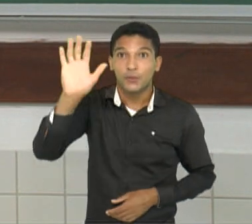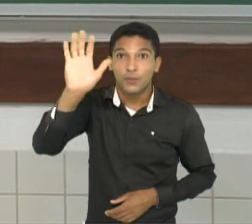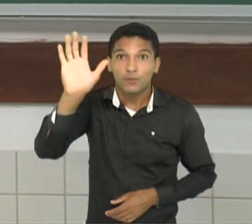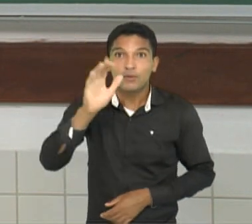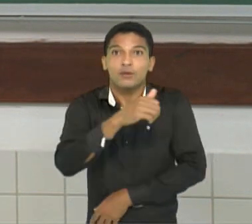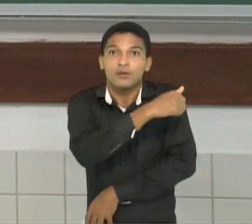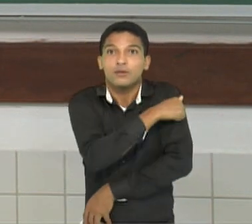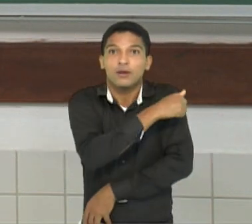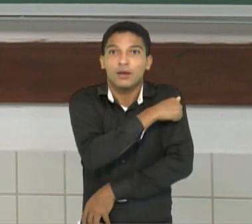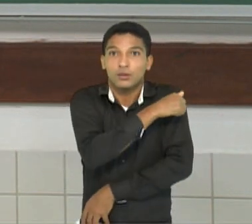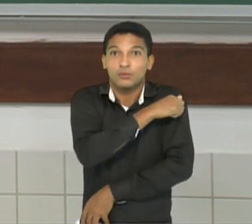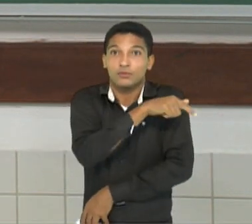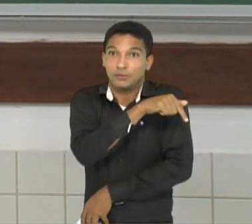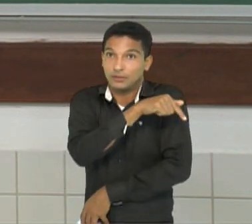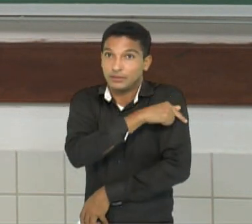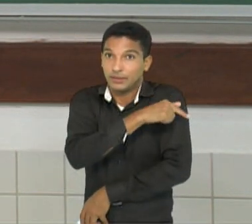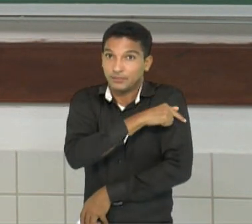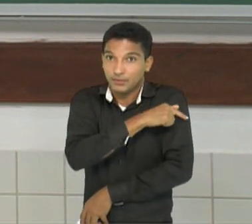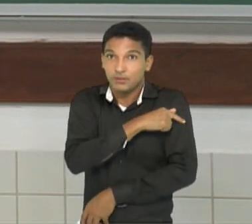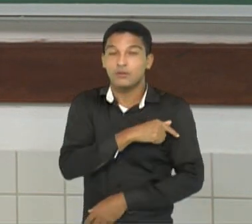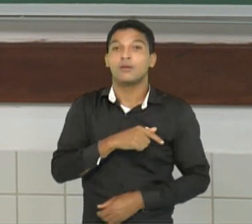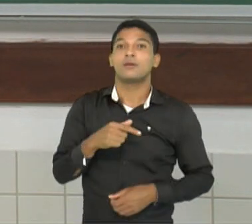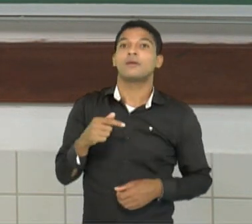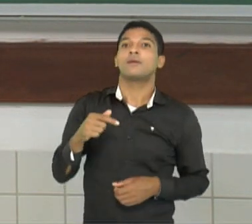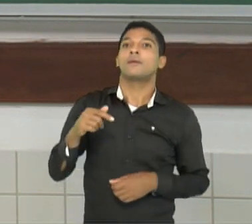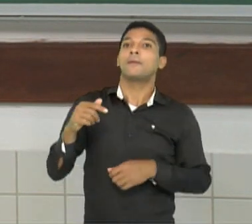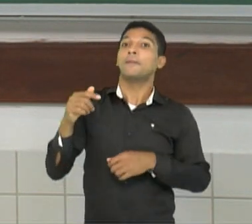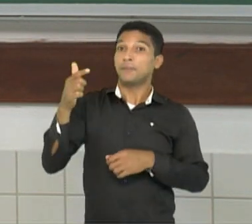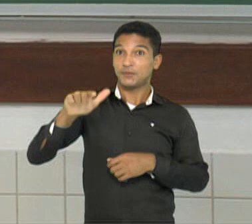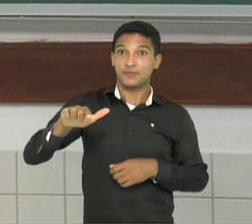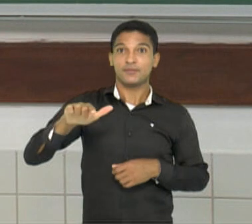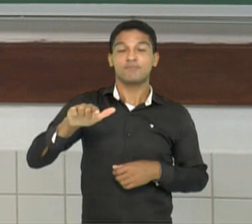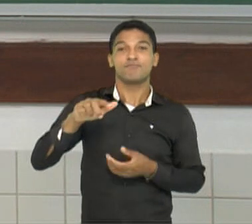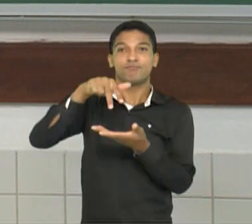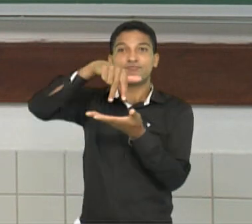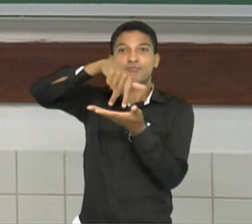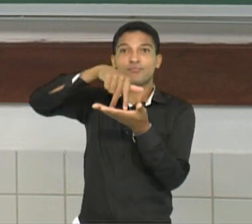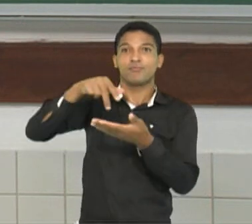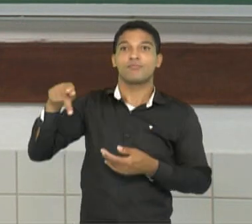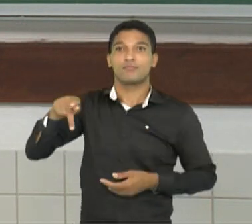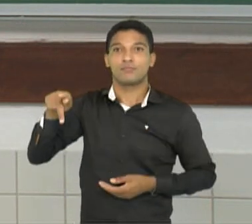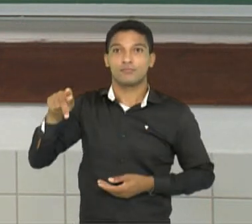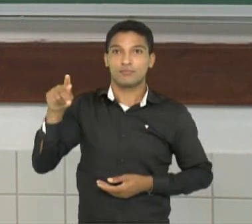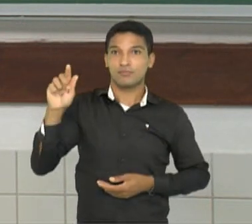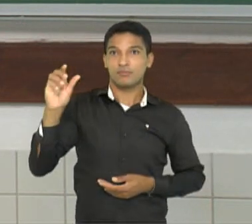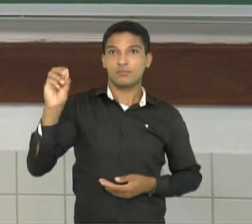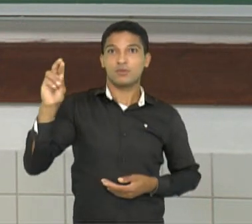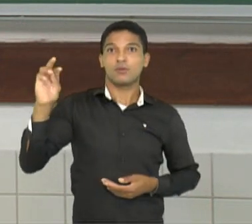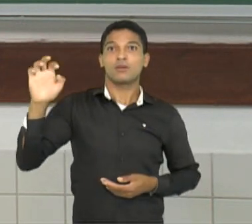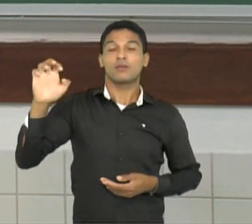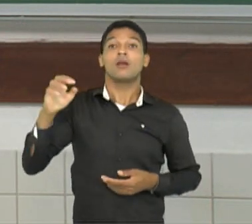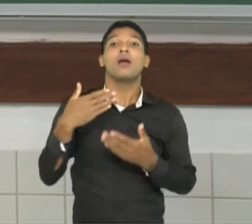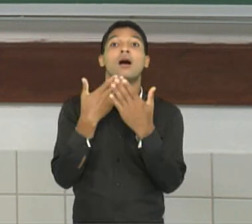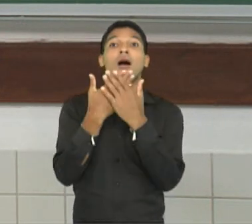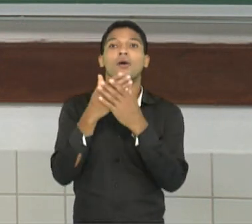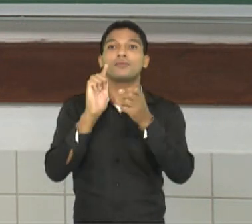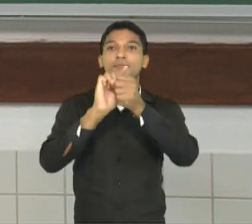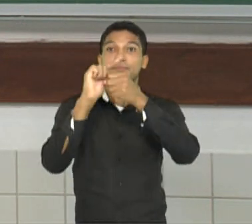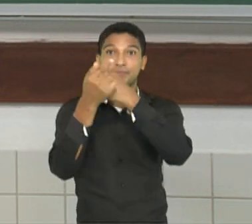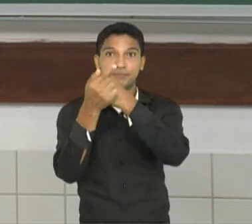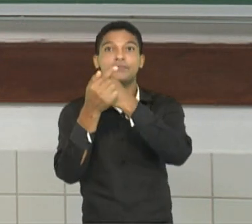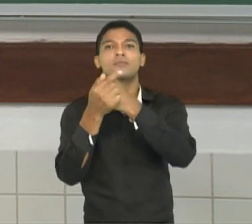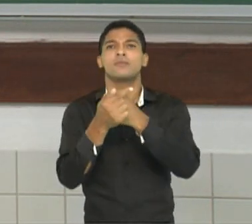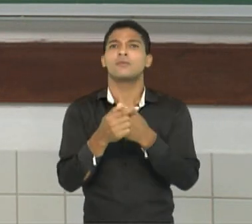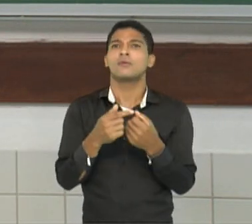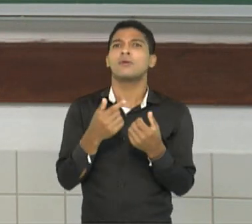Olá, meus queridos alunos do 7º ano, mais uma vez, professora Gorete Wozniak, para mais uma aula de Geografia. E a ideia da aula de